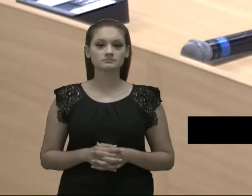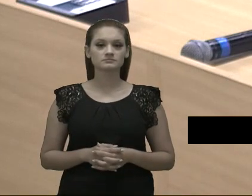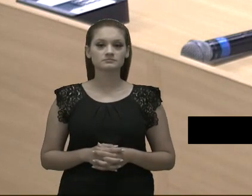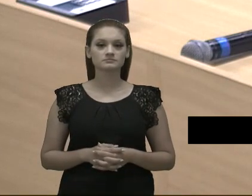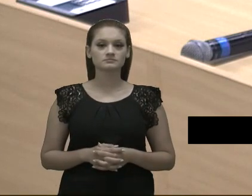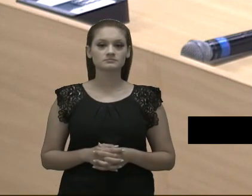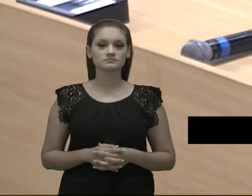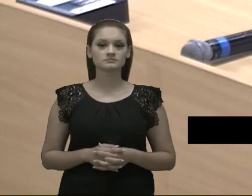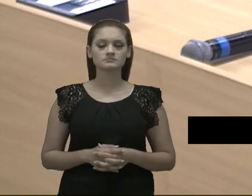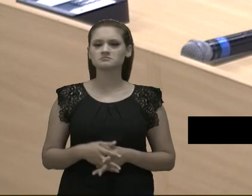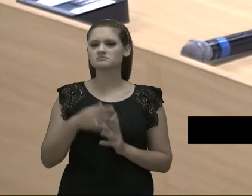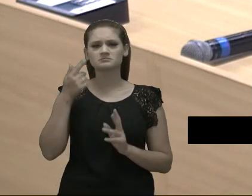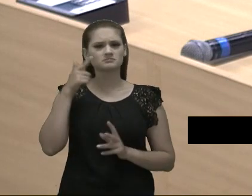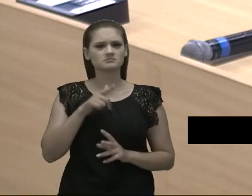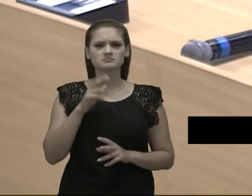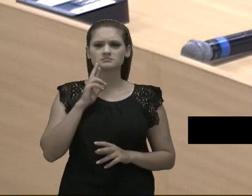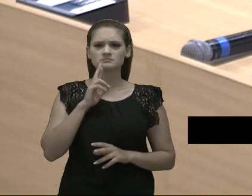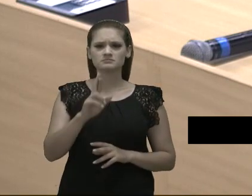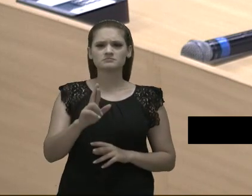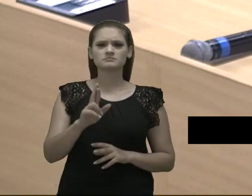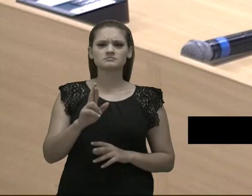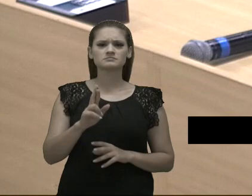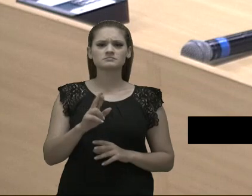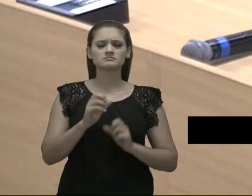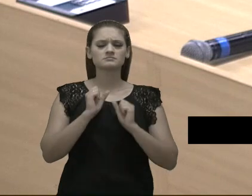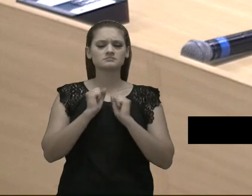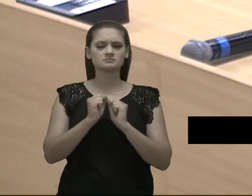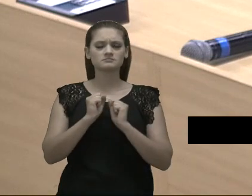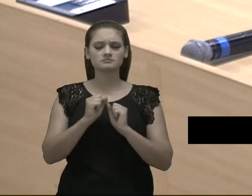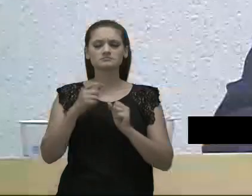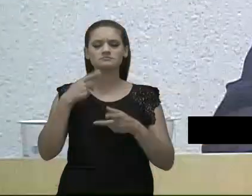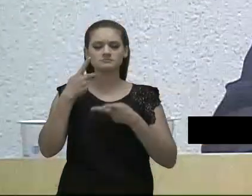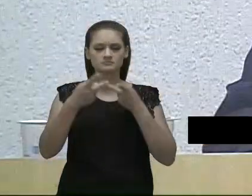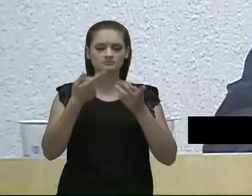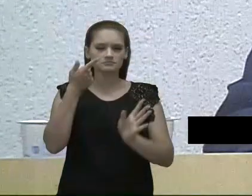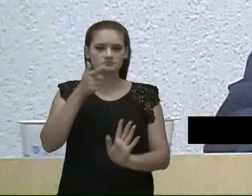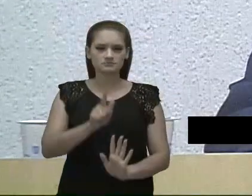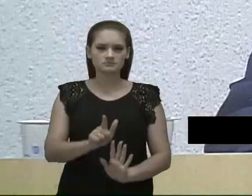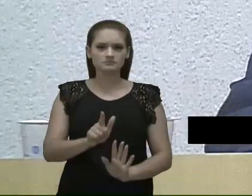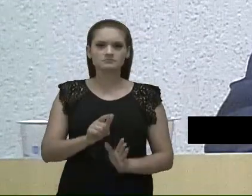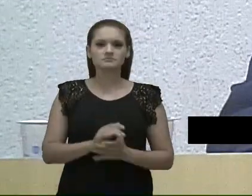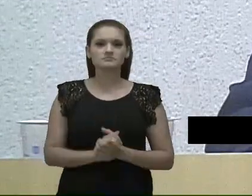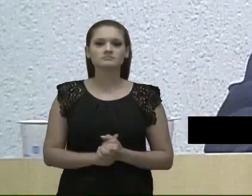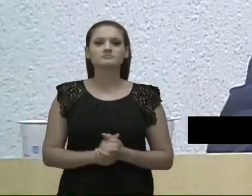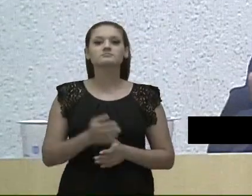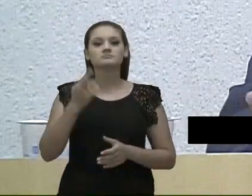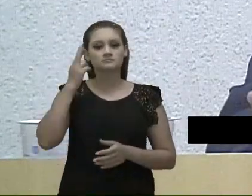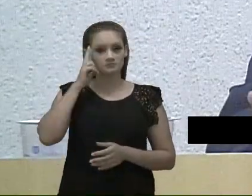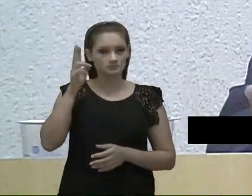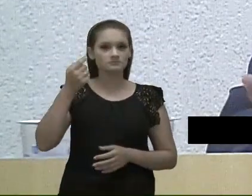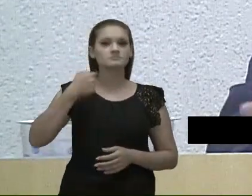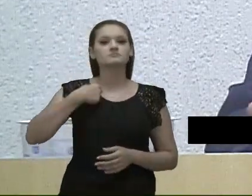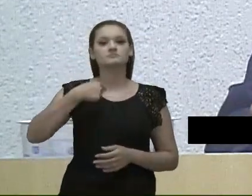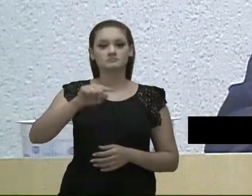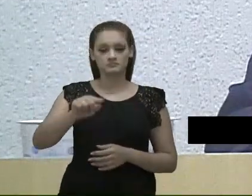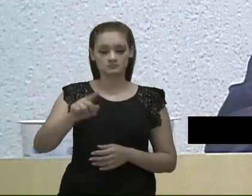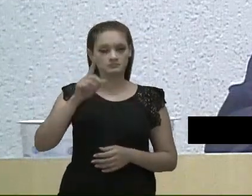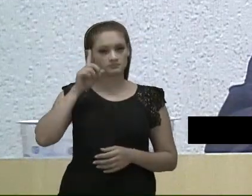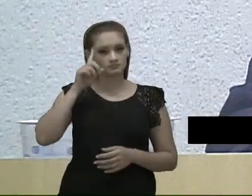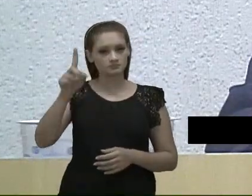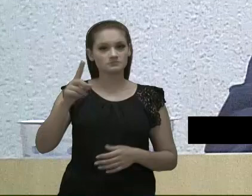Não consigo responder essa pergunta. Elabora de novo para mim, por favor. A senhora estava no dia do processo